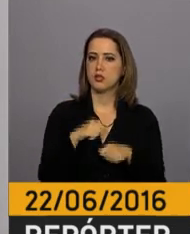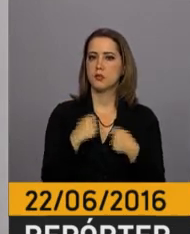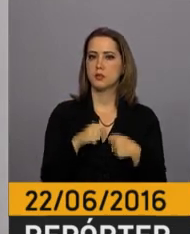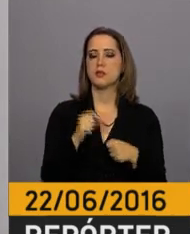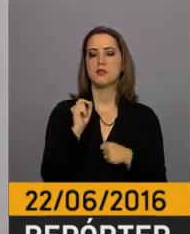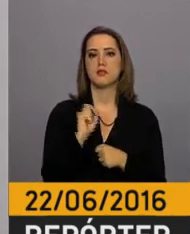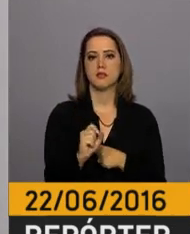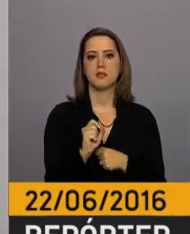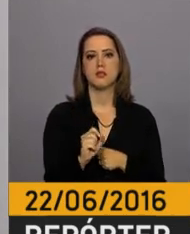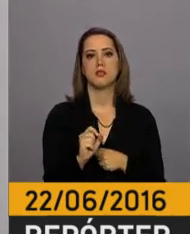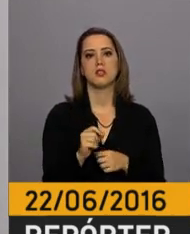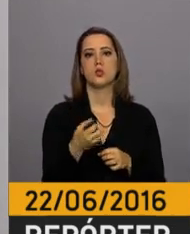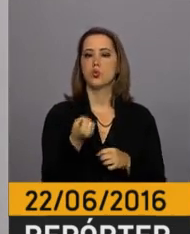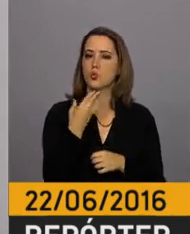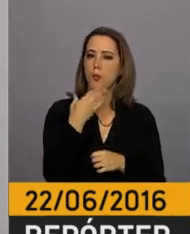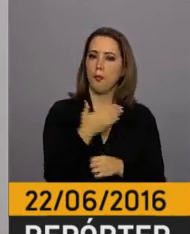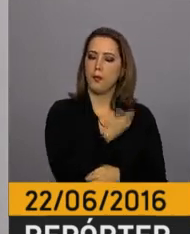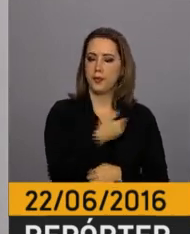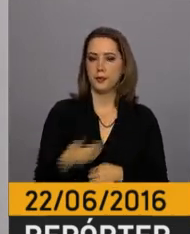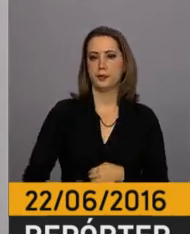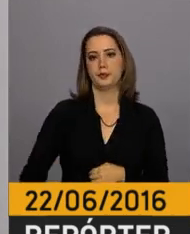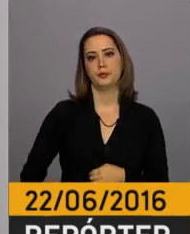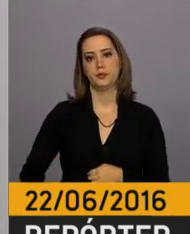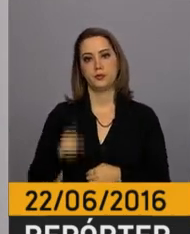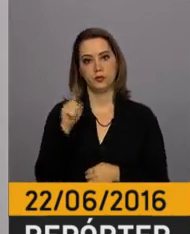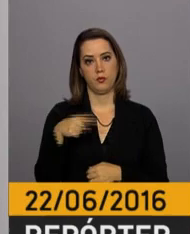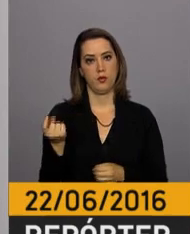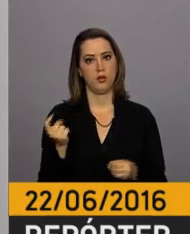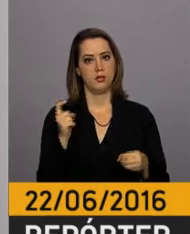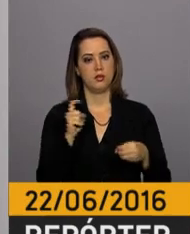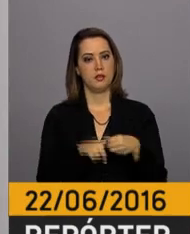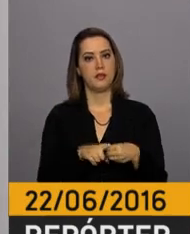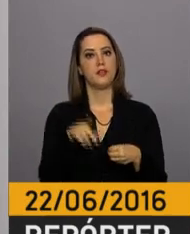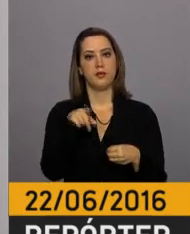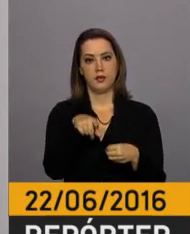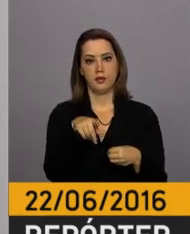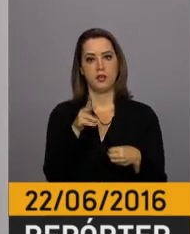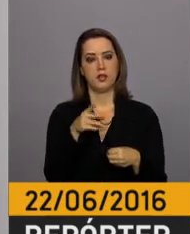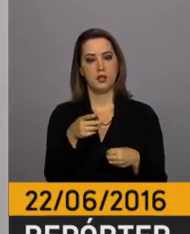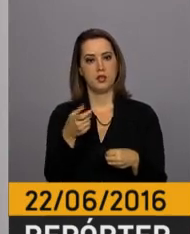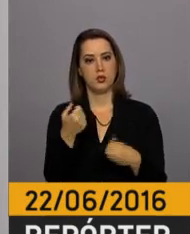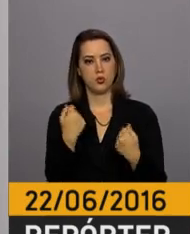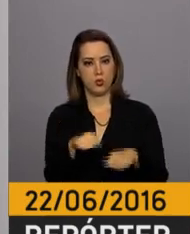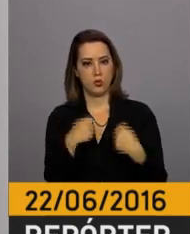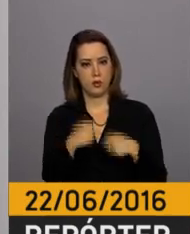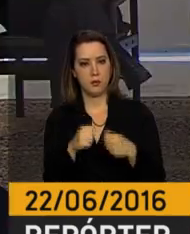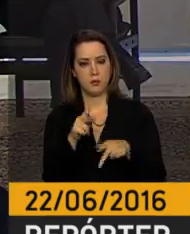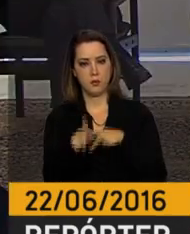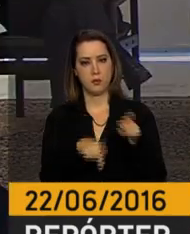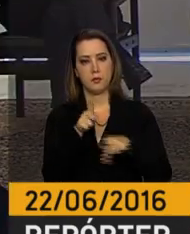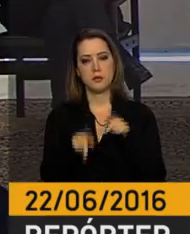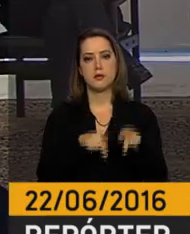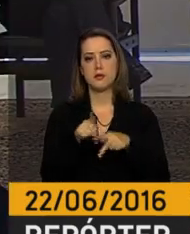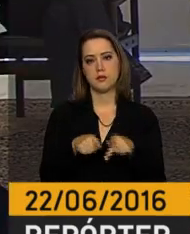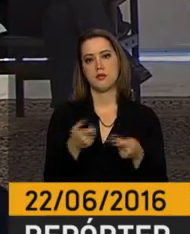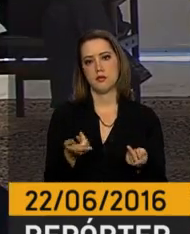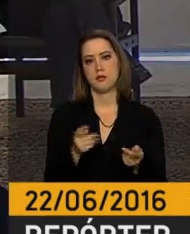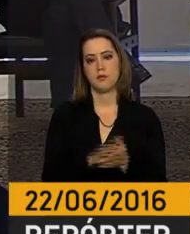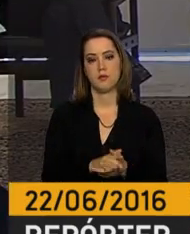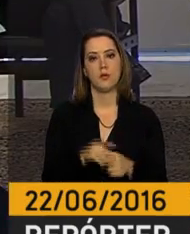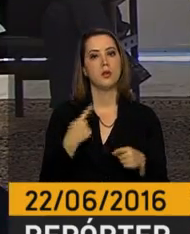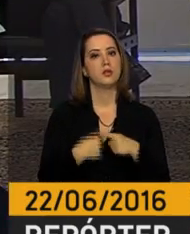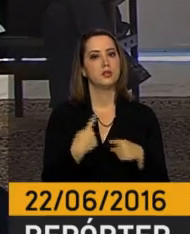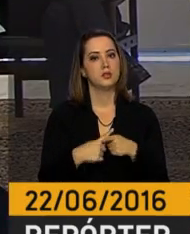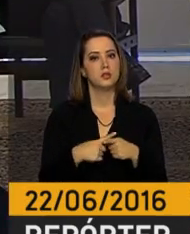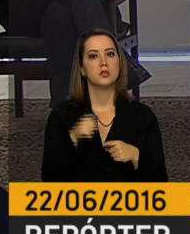chamava de um bom governo aquele que é voltado para os reais interesses do nosso povo povo brasileiro